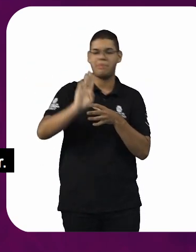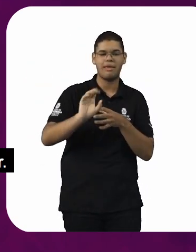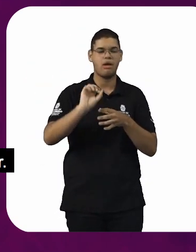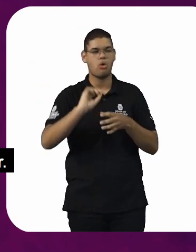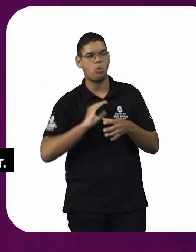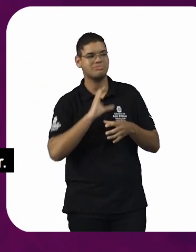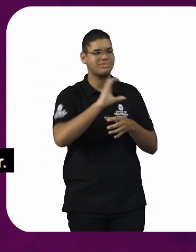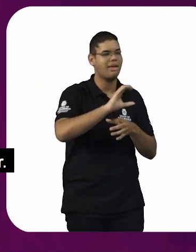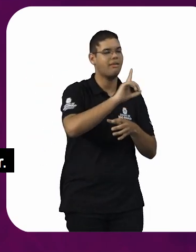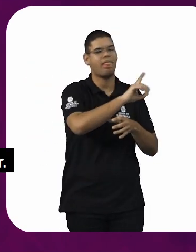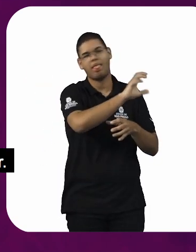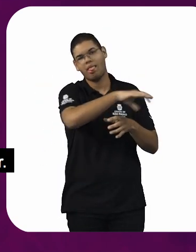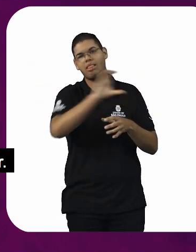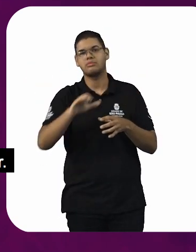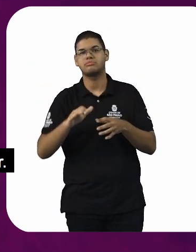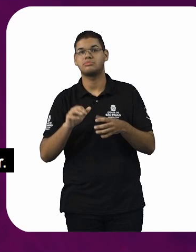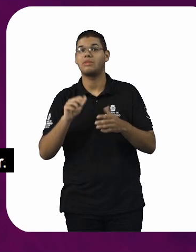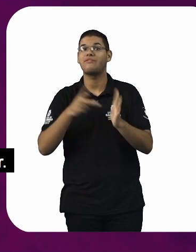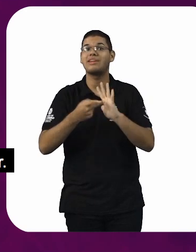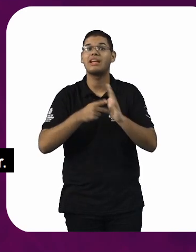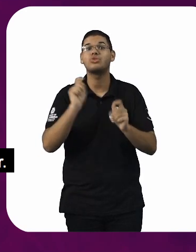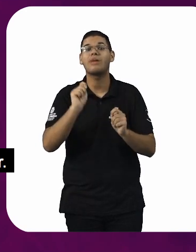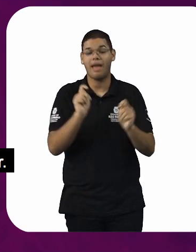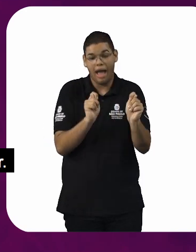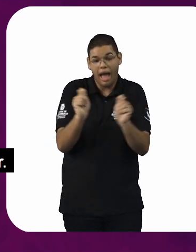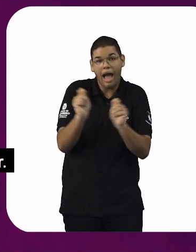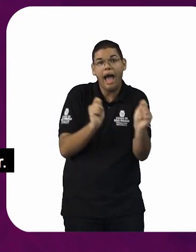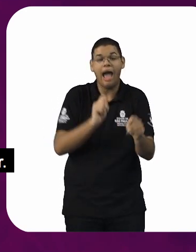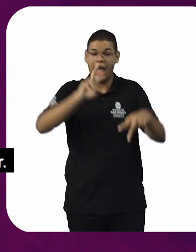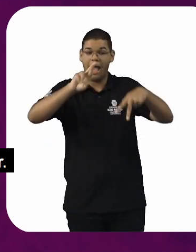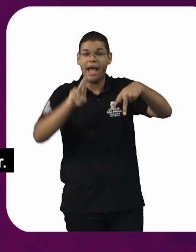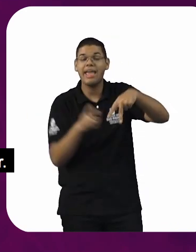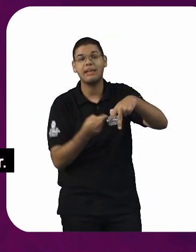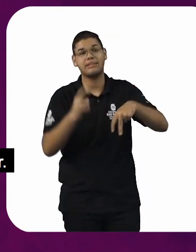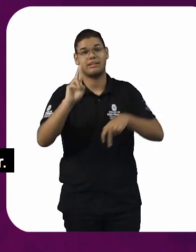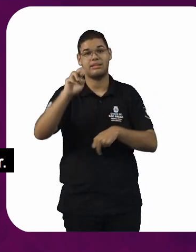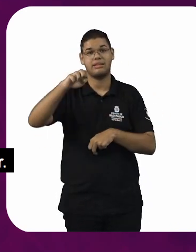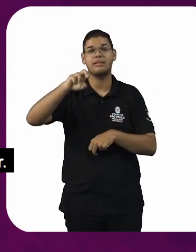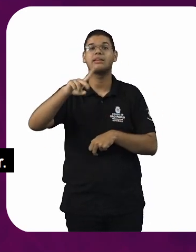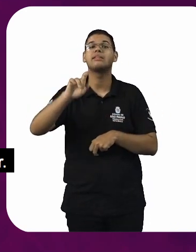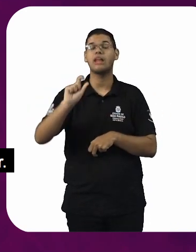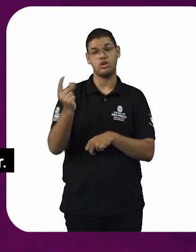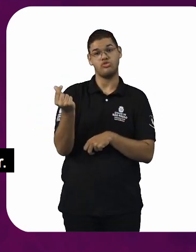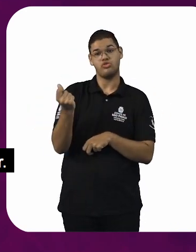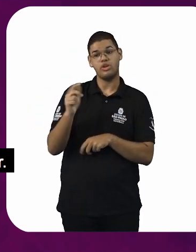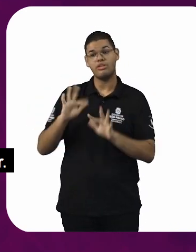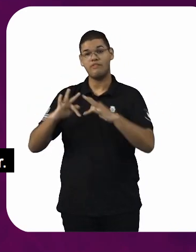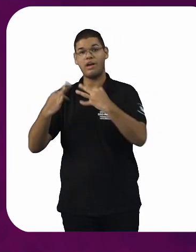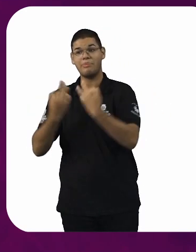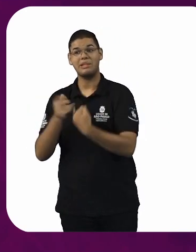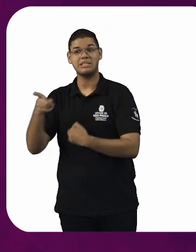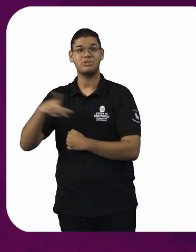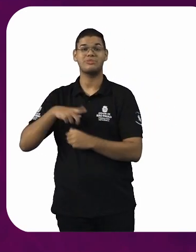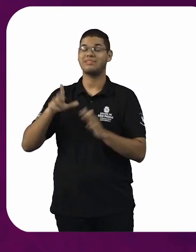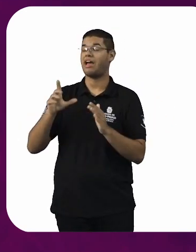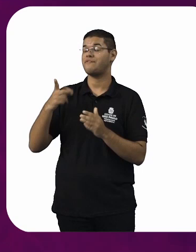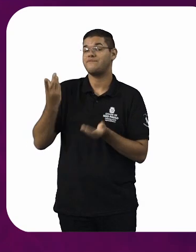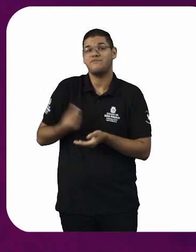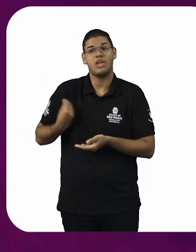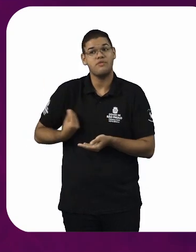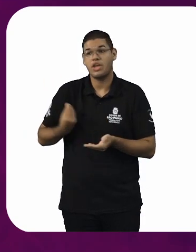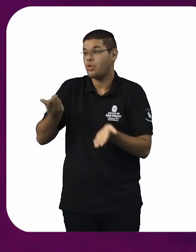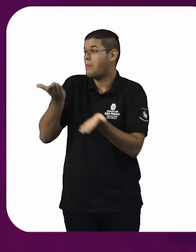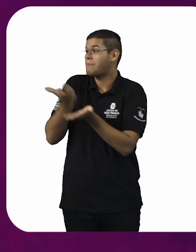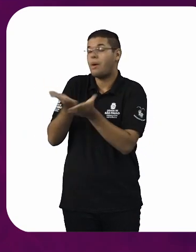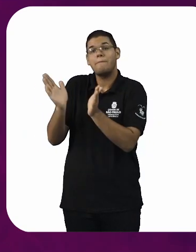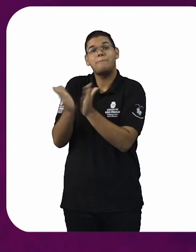capita das famílias, né, das pessoas, que a gente vai classificar se a pessoa, né, está em situação de extrema pobreza, uma